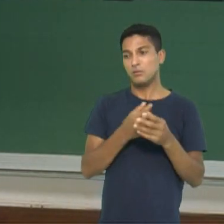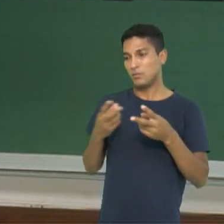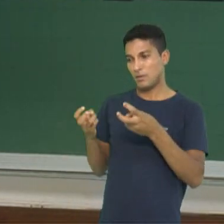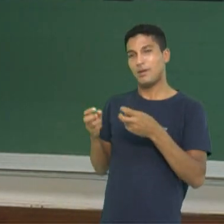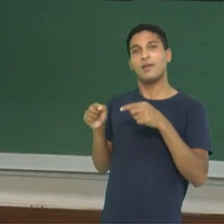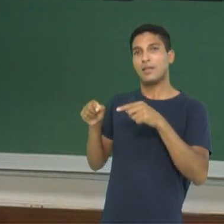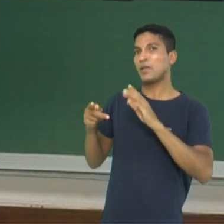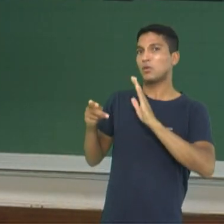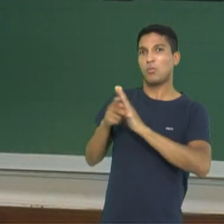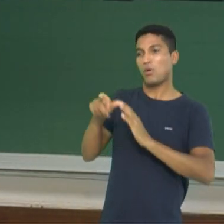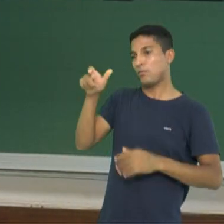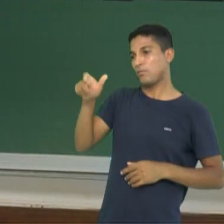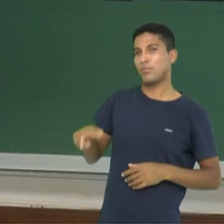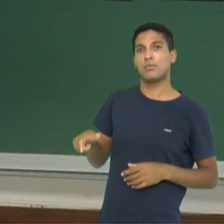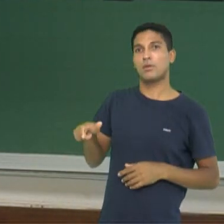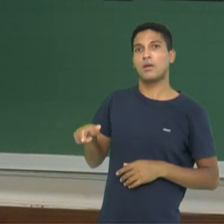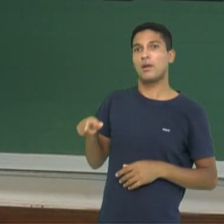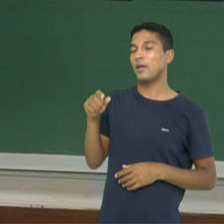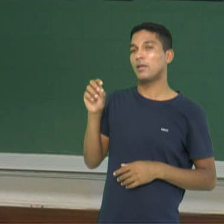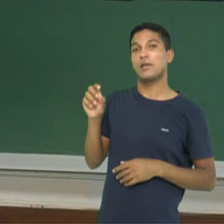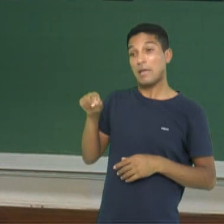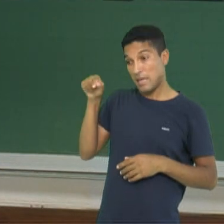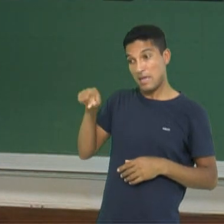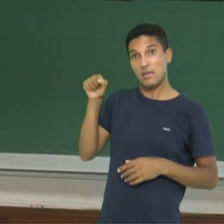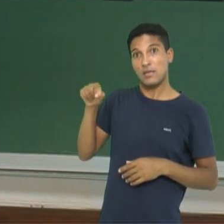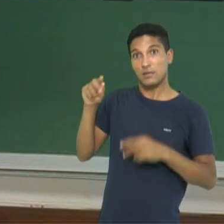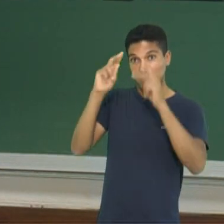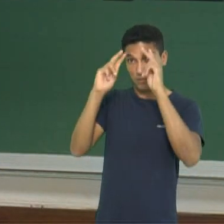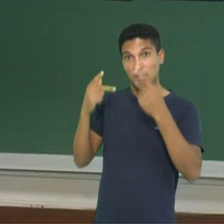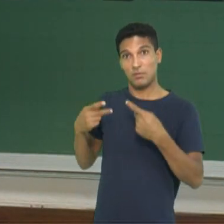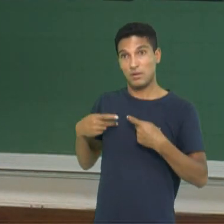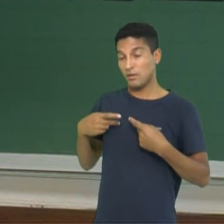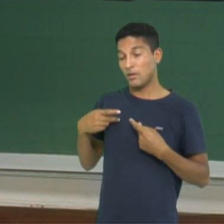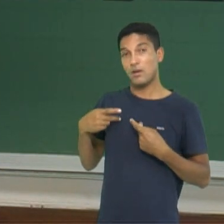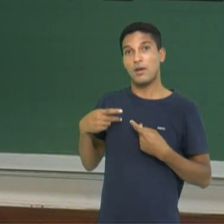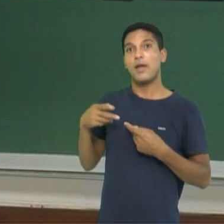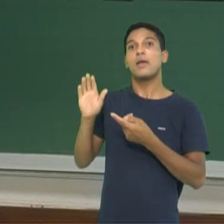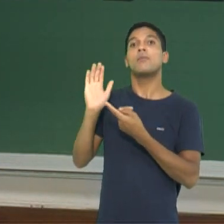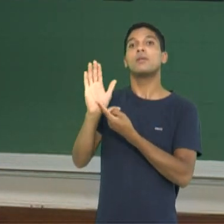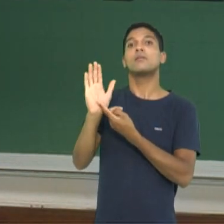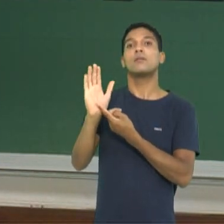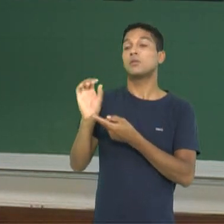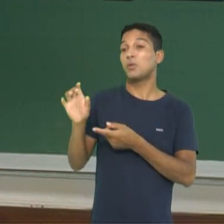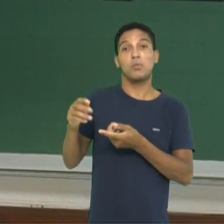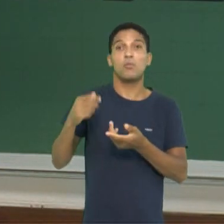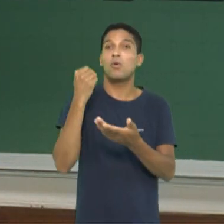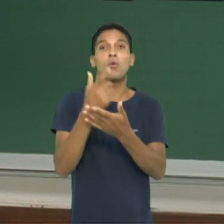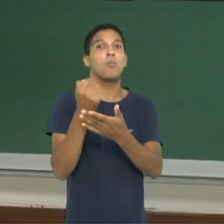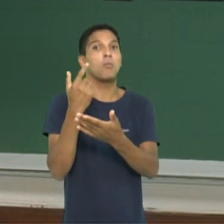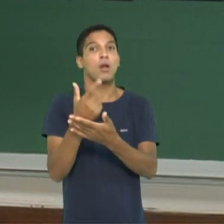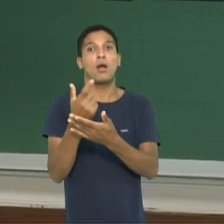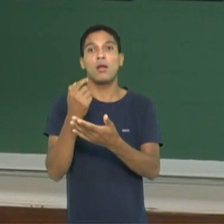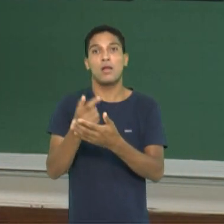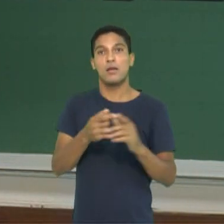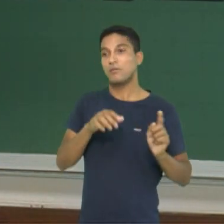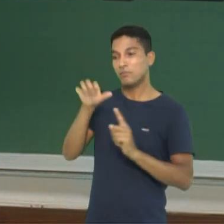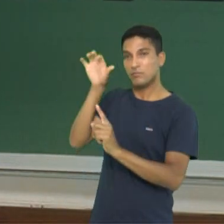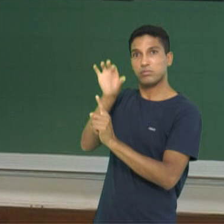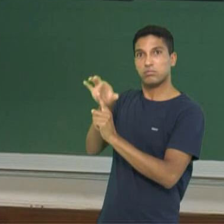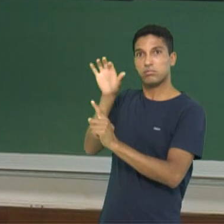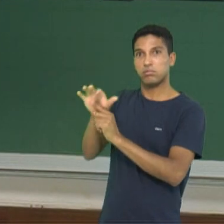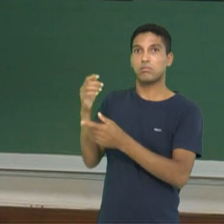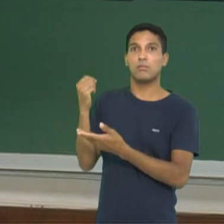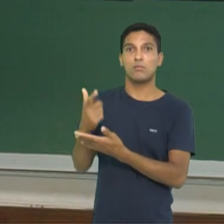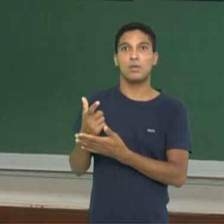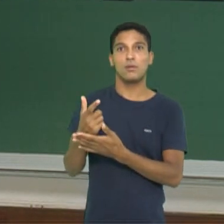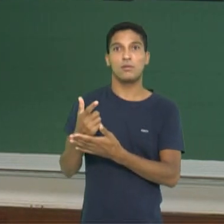que você representa para a sociedade? Você representa um ser que consome. Muitas vezes você não